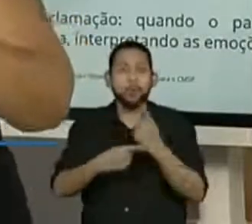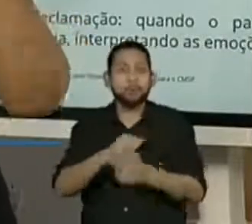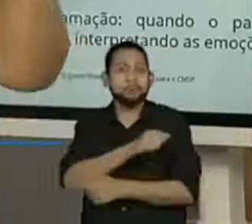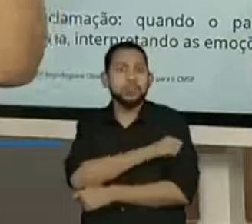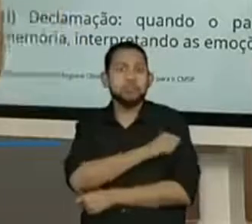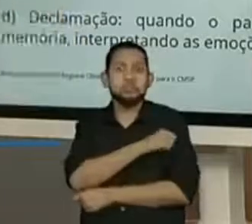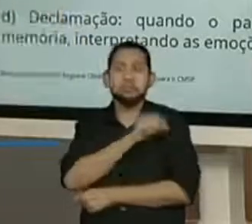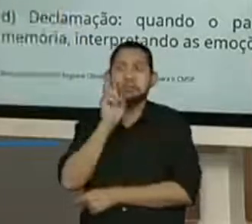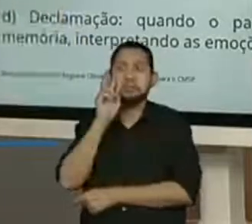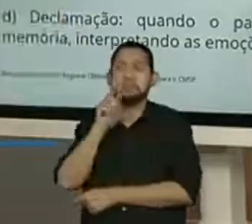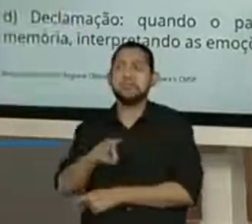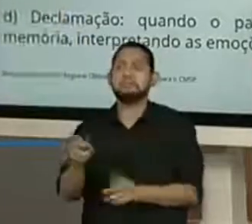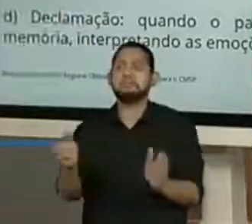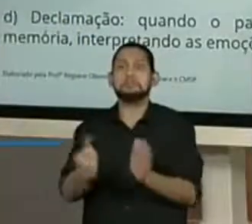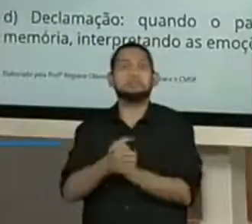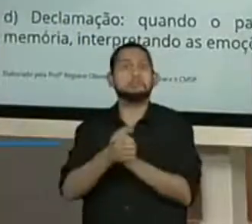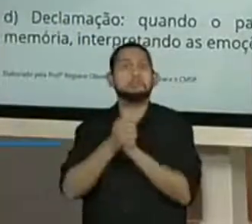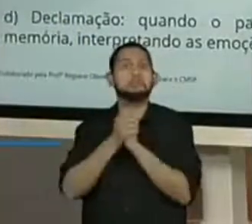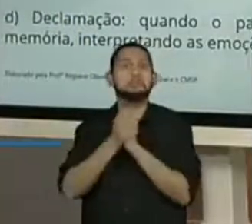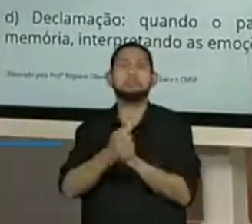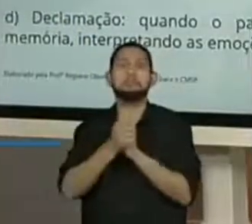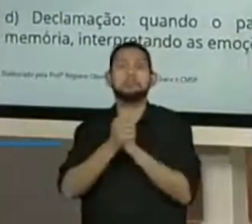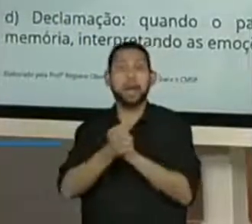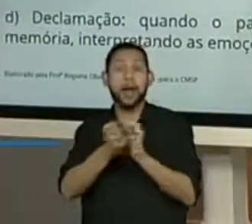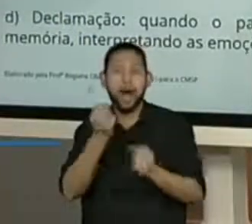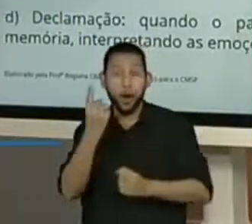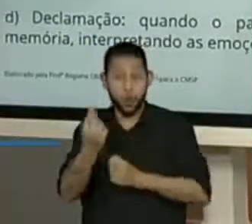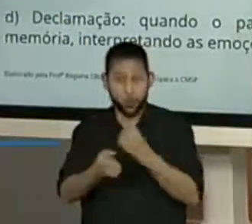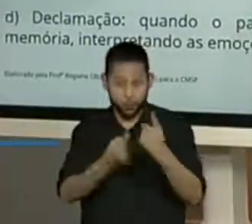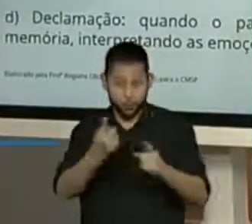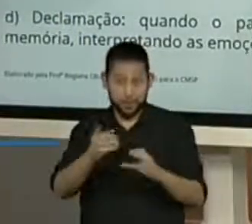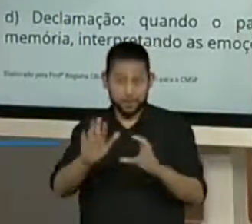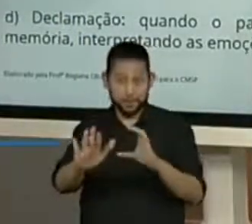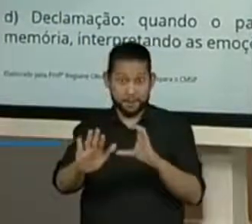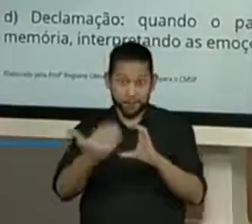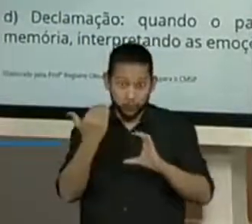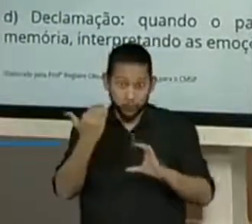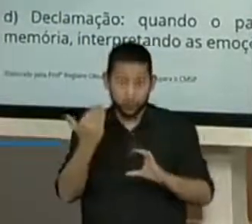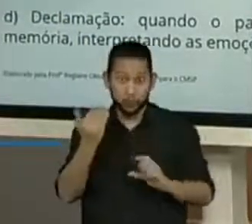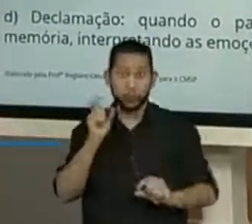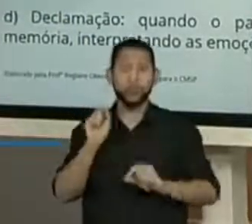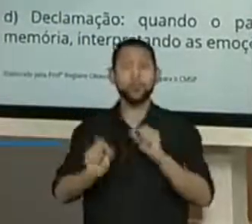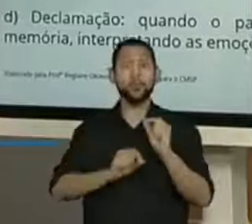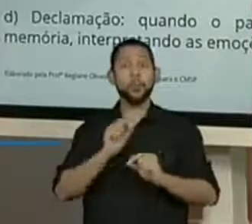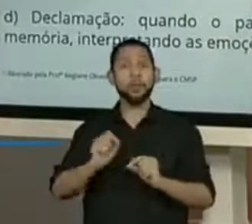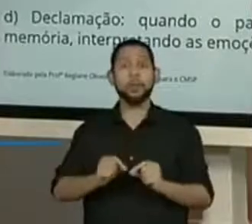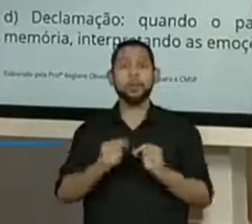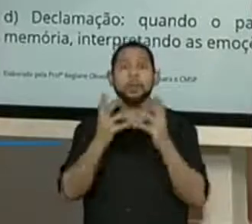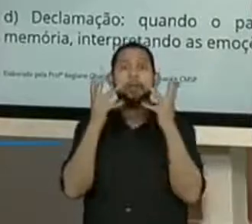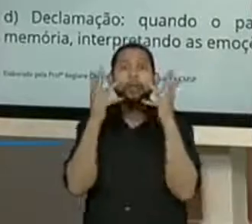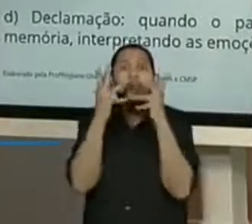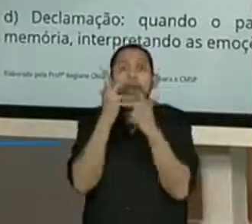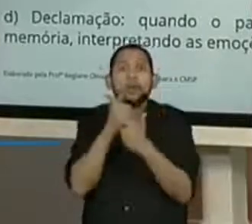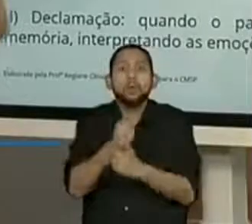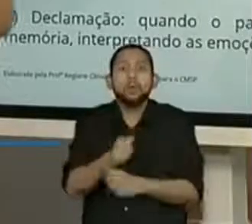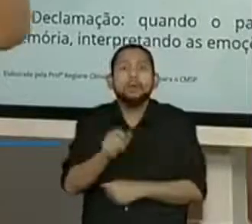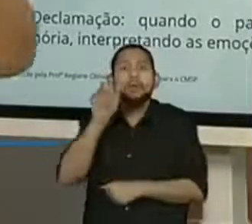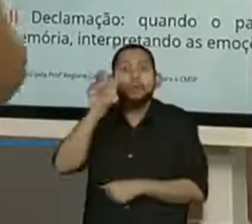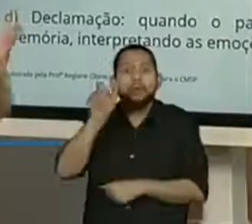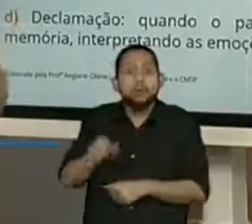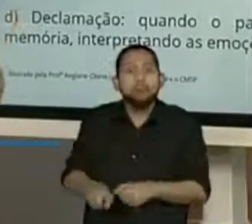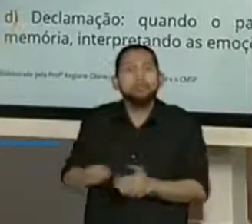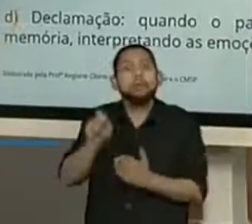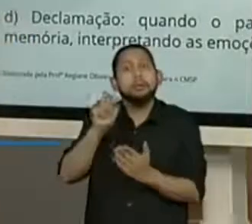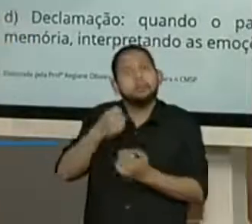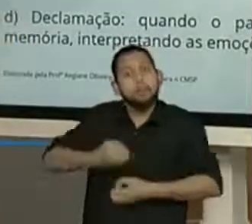que eu achei um máximo e eu não coloquei no roteiro e alguns alunos que mandaram que são Nossa lindos autor e